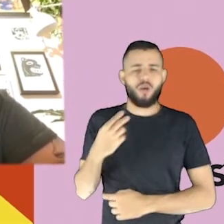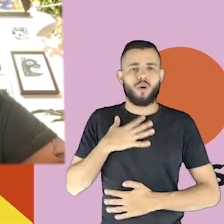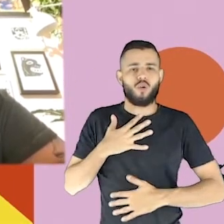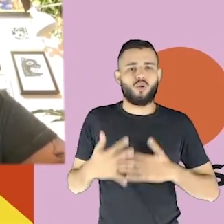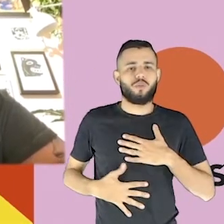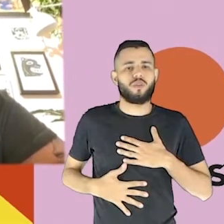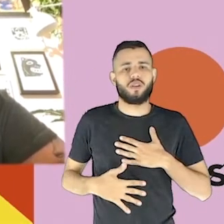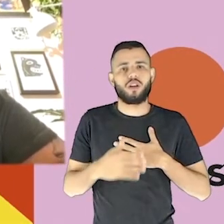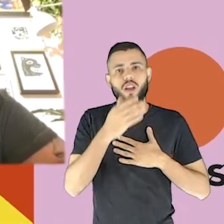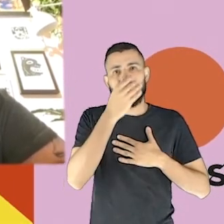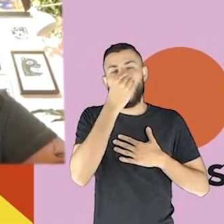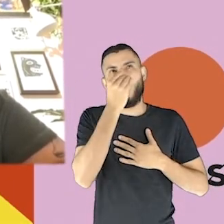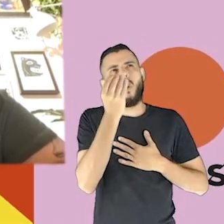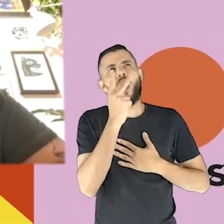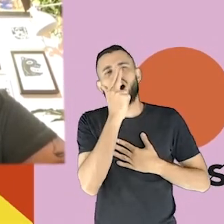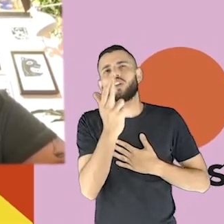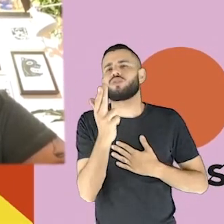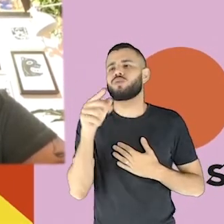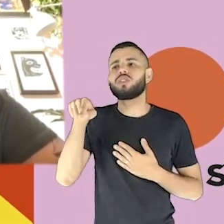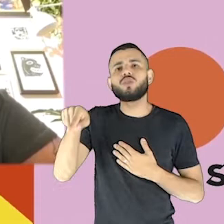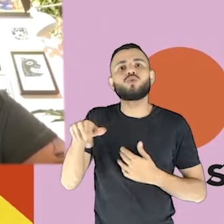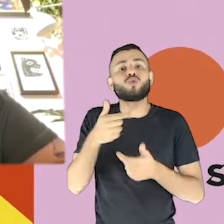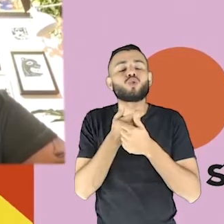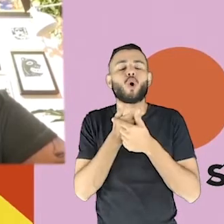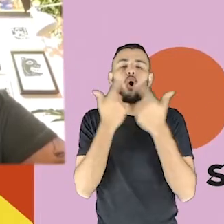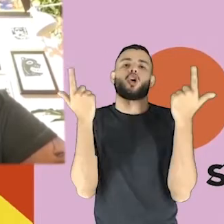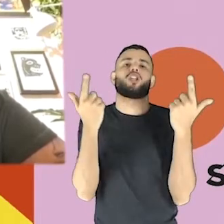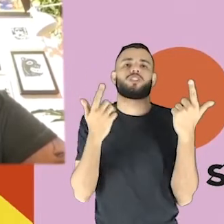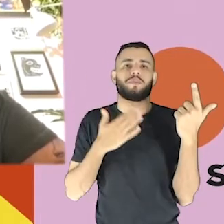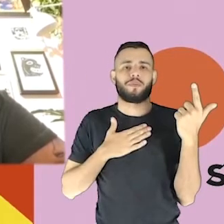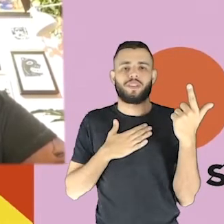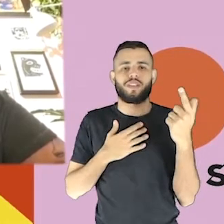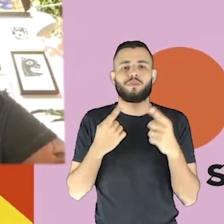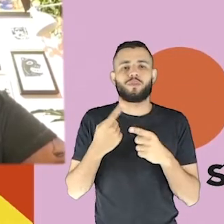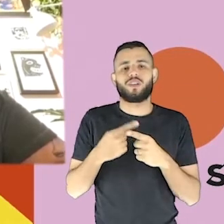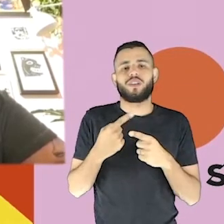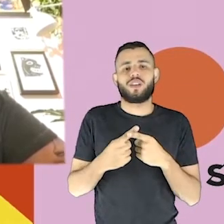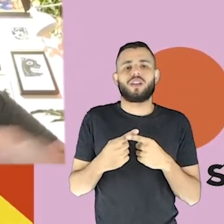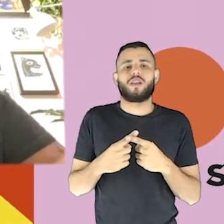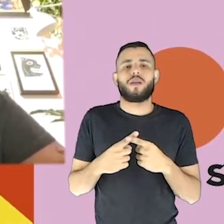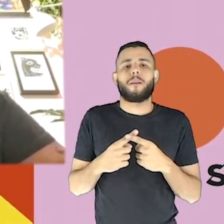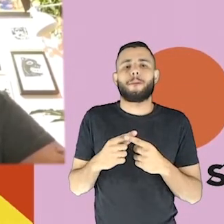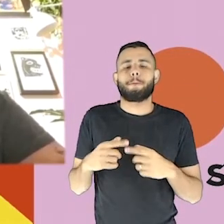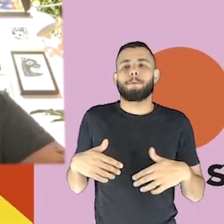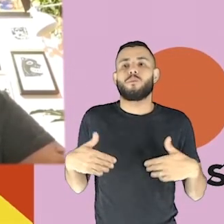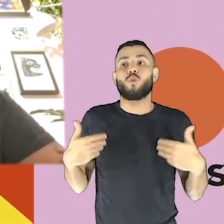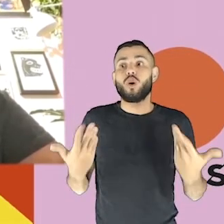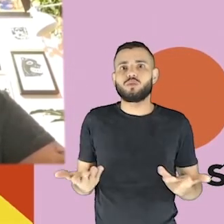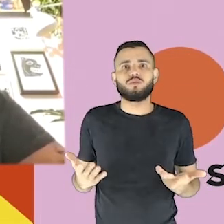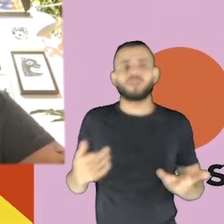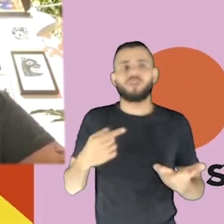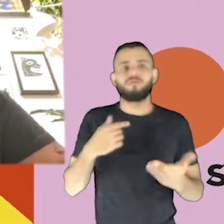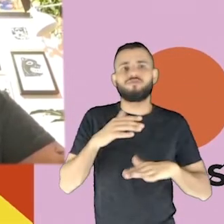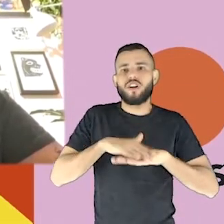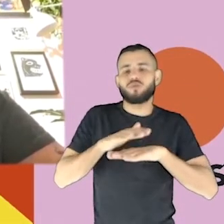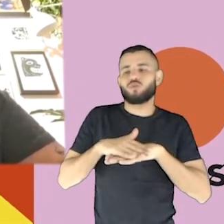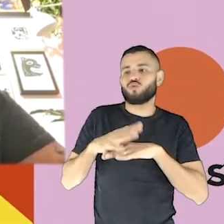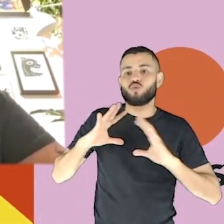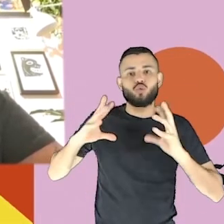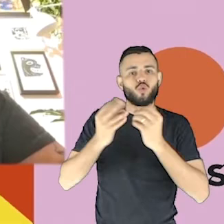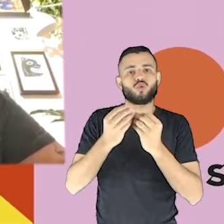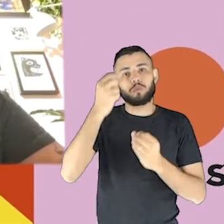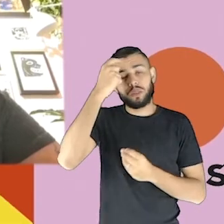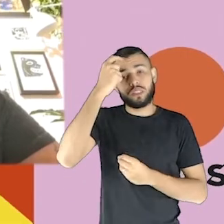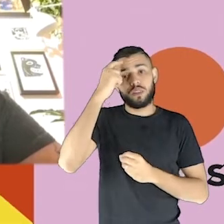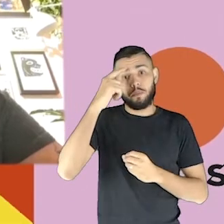eu tô falando, isso, eu acho que isso... Foi muita sorte no meu caminho, sabe, Gabi? Porque o que eu mais recebo, por exemplo, na Yoga para Todos, é essa